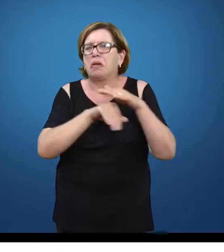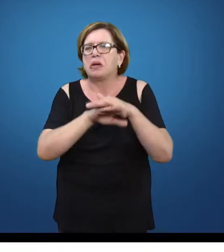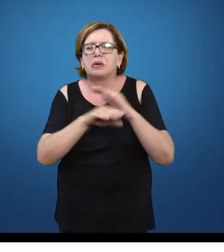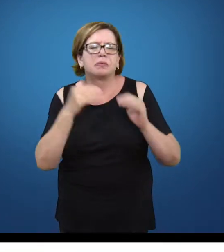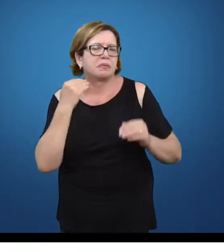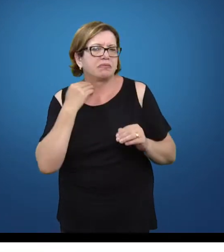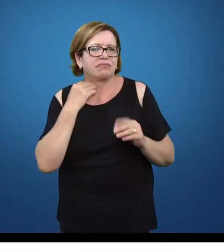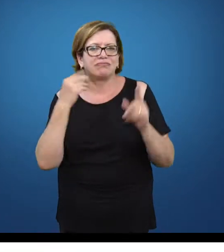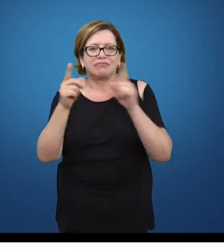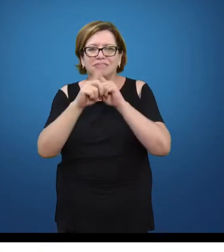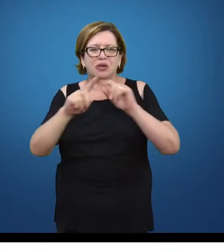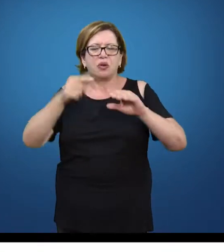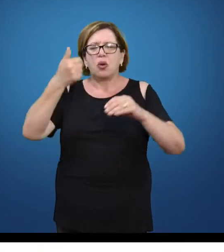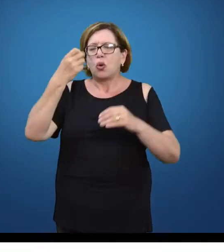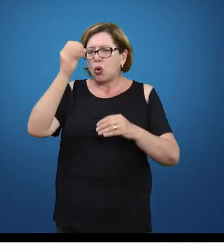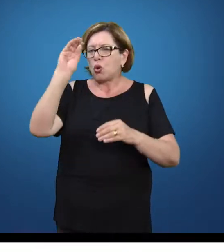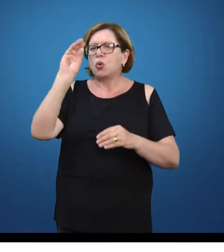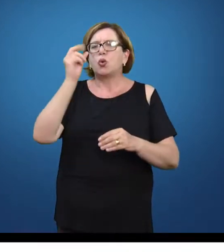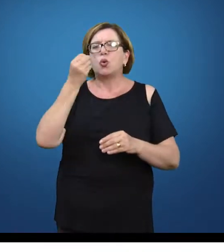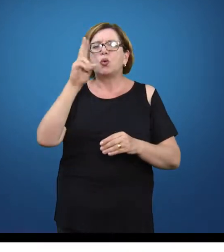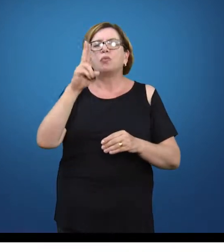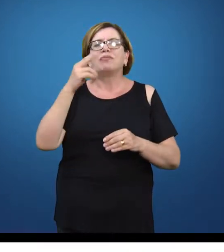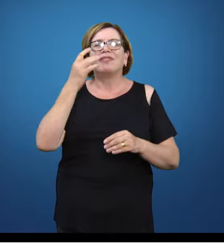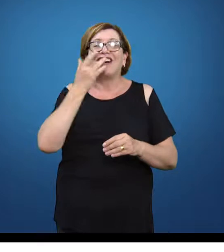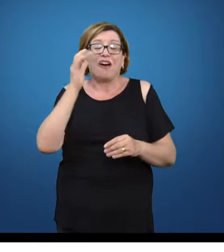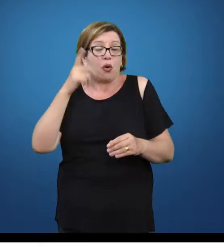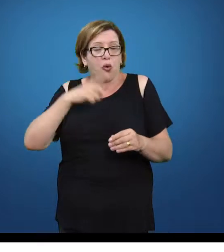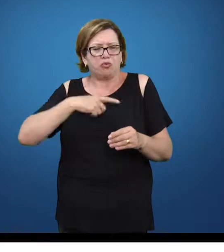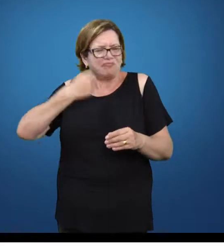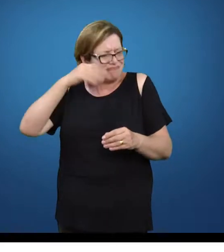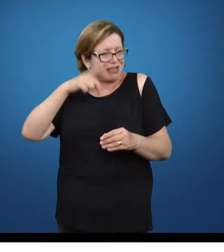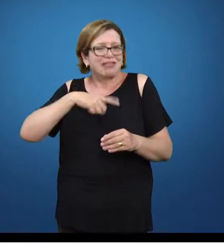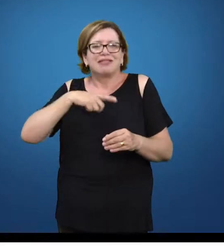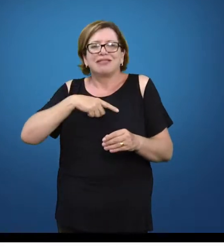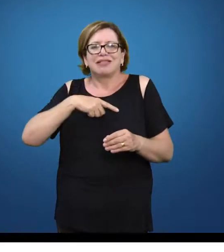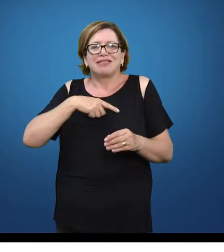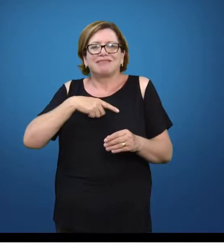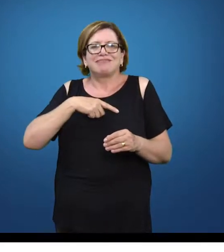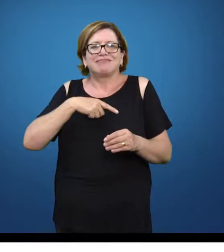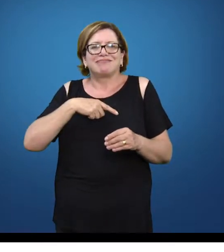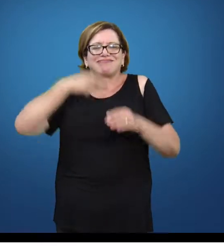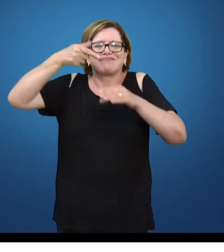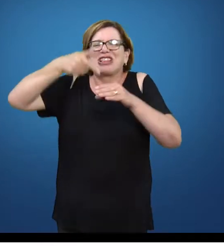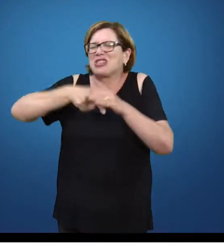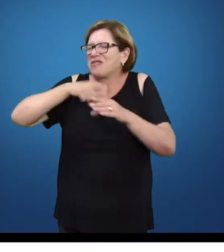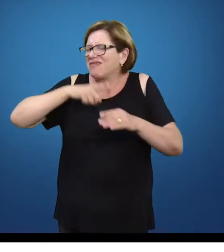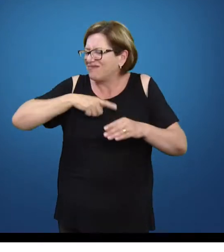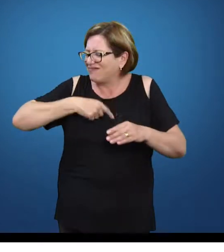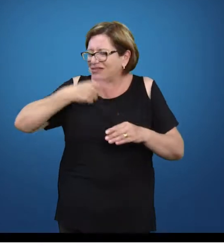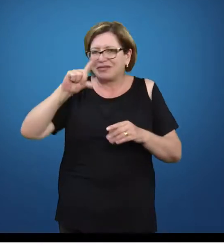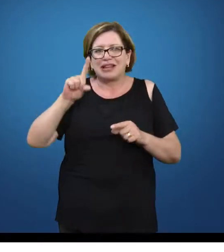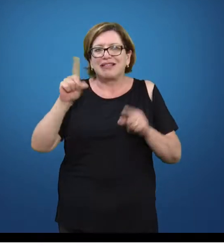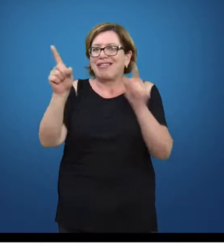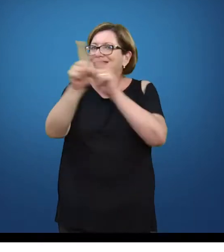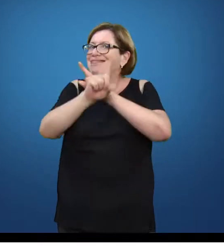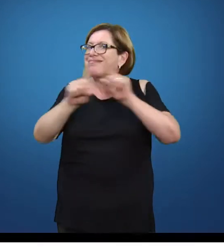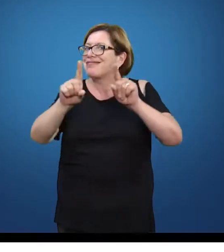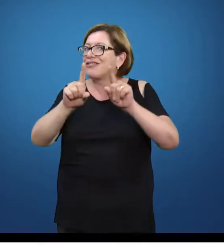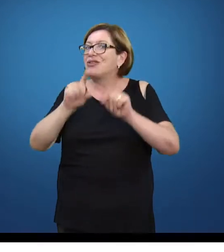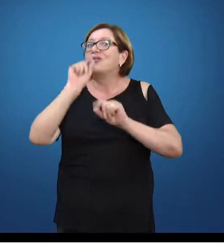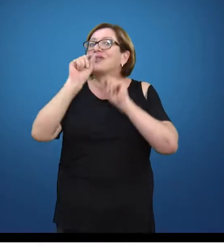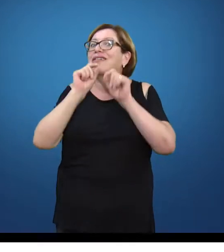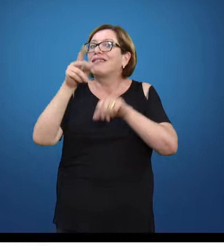pela questão do petróleo, pela questão do ouro, mas a riqueza de um país, ela se mede pelo conhecimento. Mas